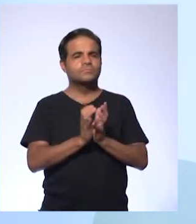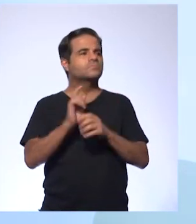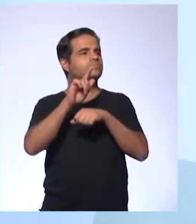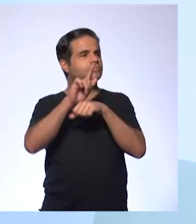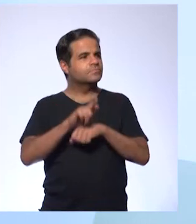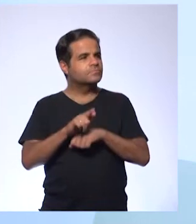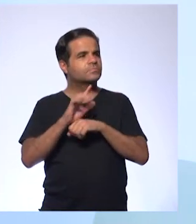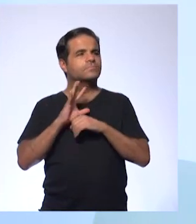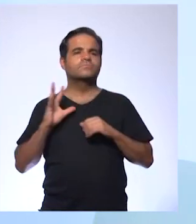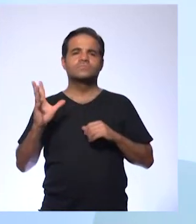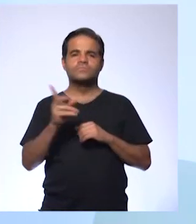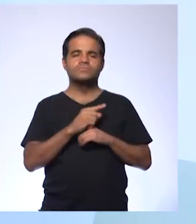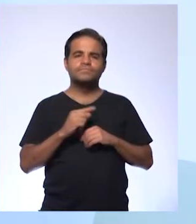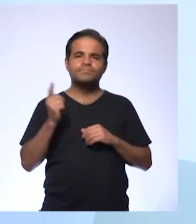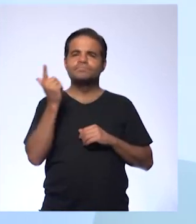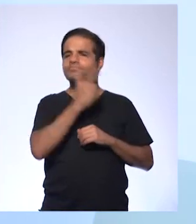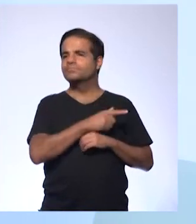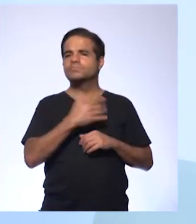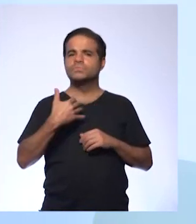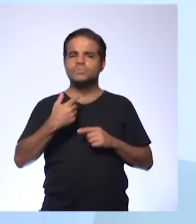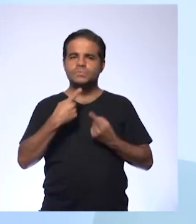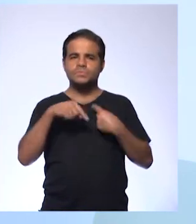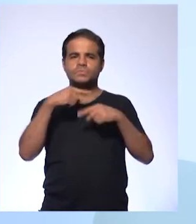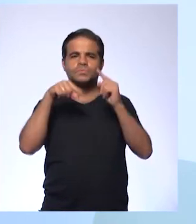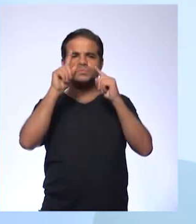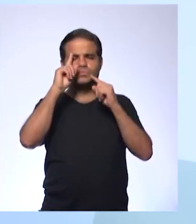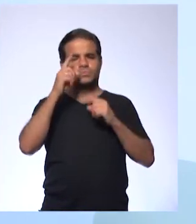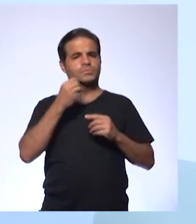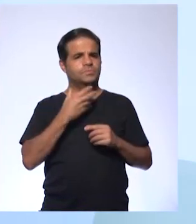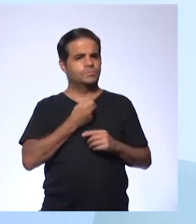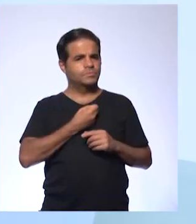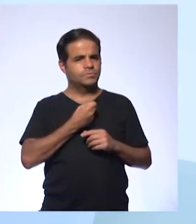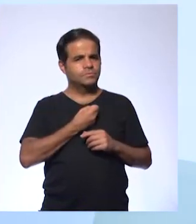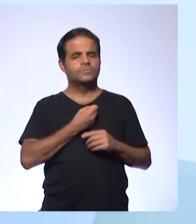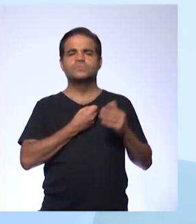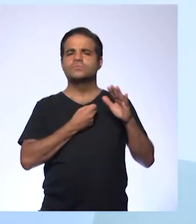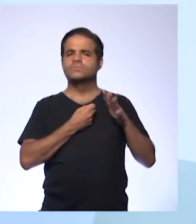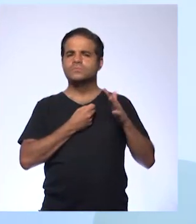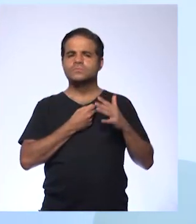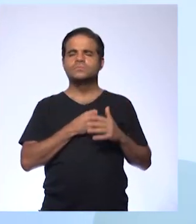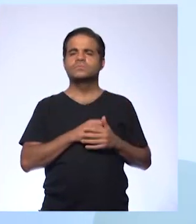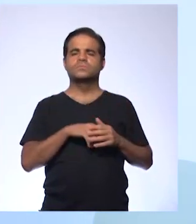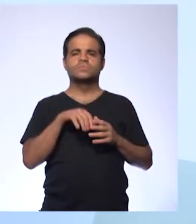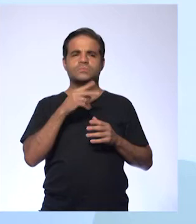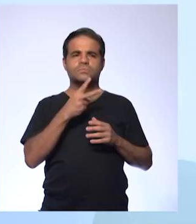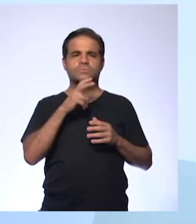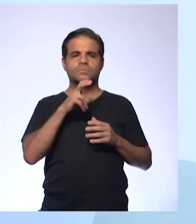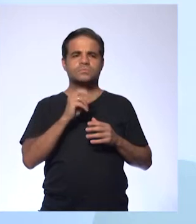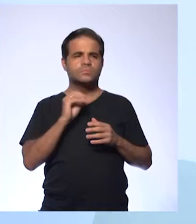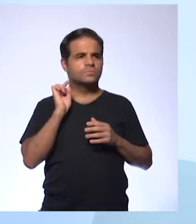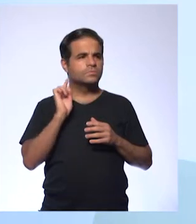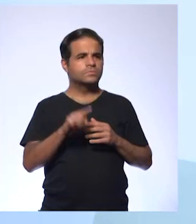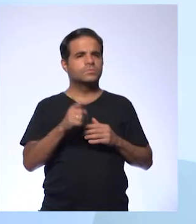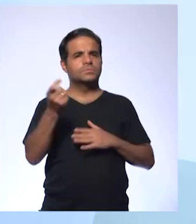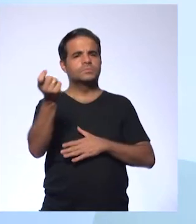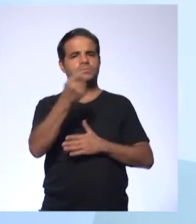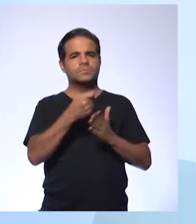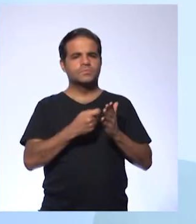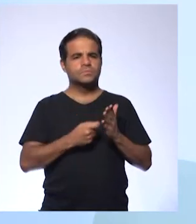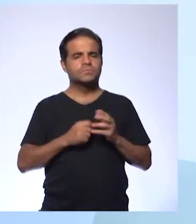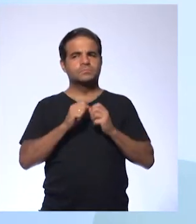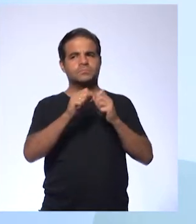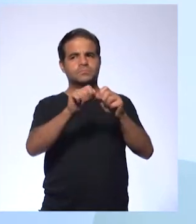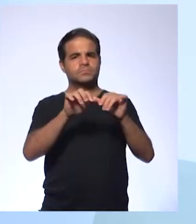gestora. Nós alcançamos um bom número, né, de preenchimento, aproximadamente 250 mil preenchimentos do